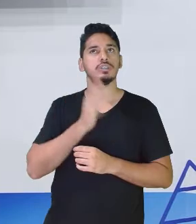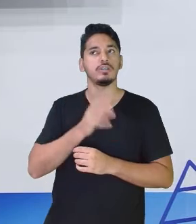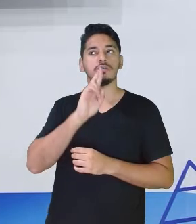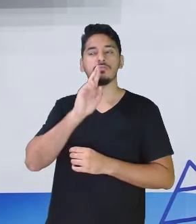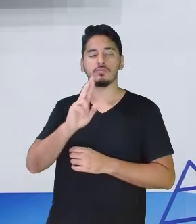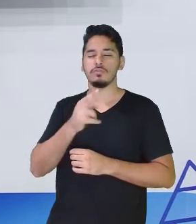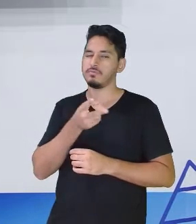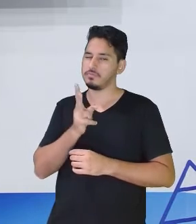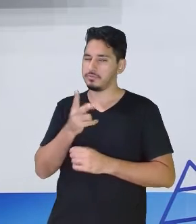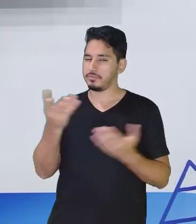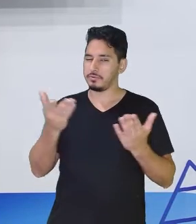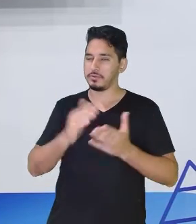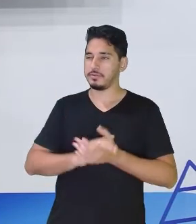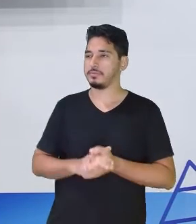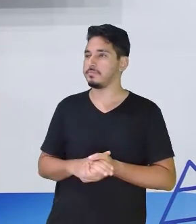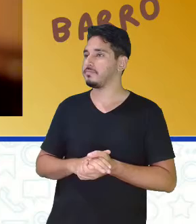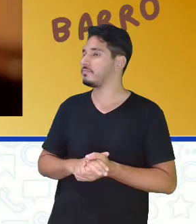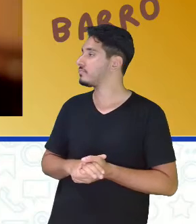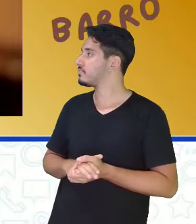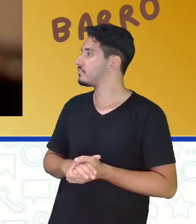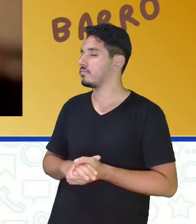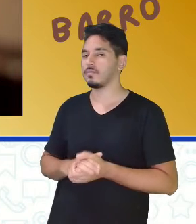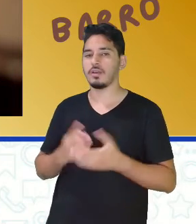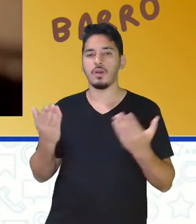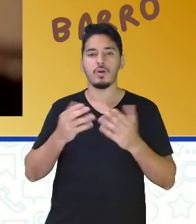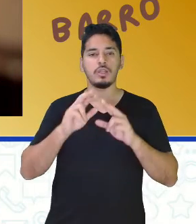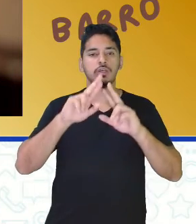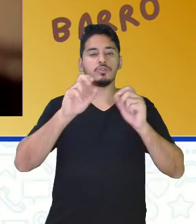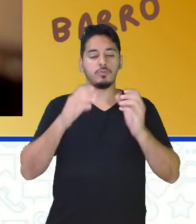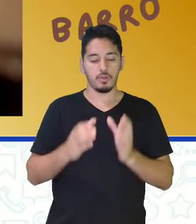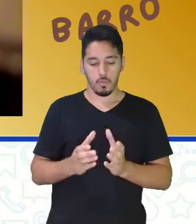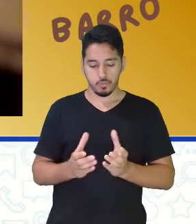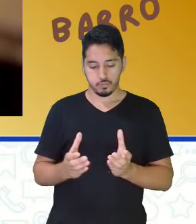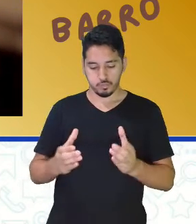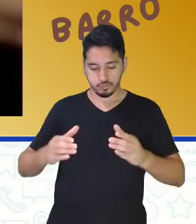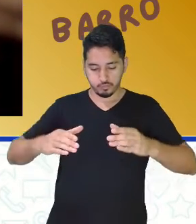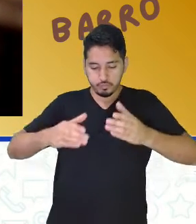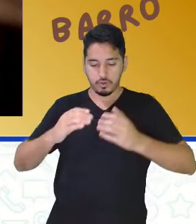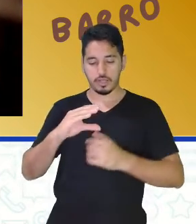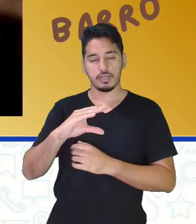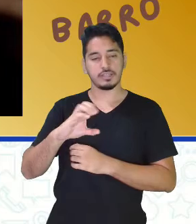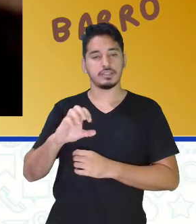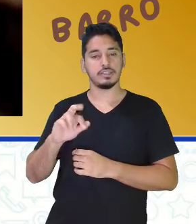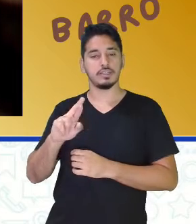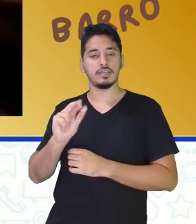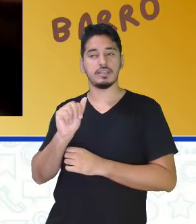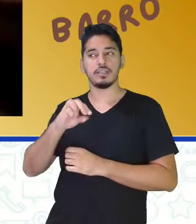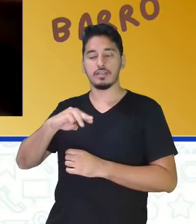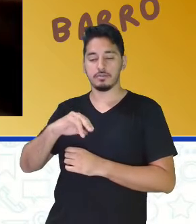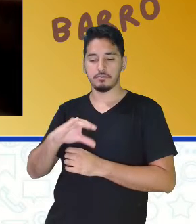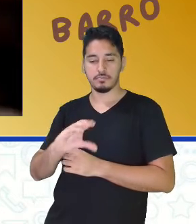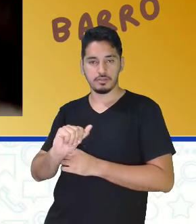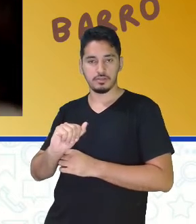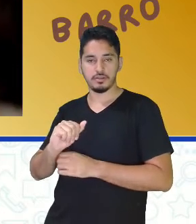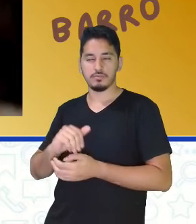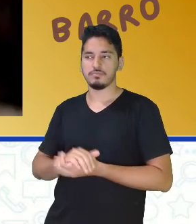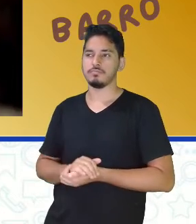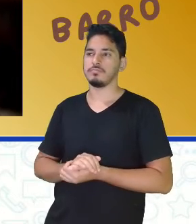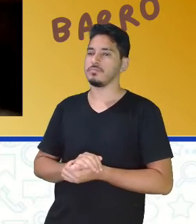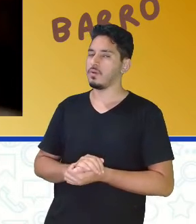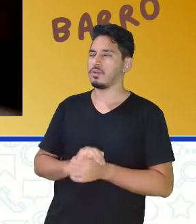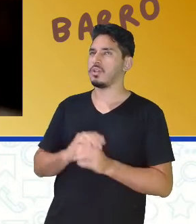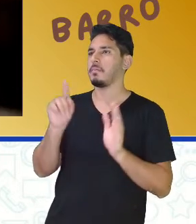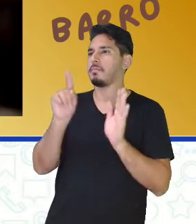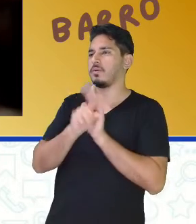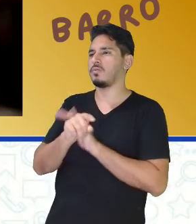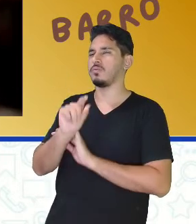Vamos continuar? Agora a gente vai falar de cerâmica. A cerâmica. Lá no meu